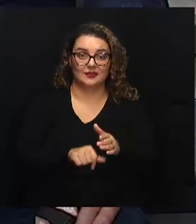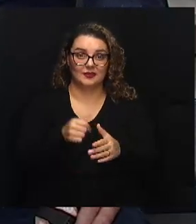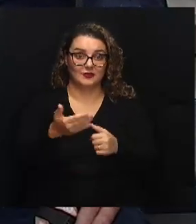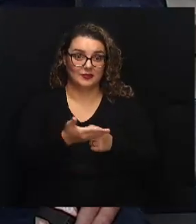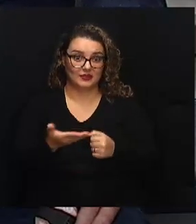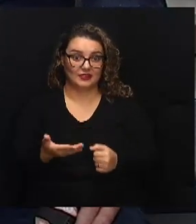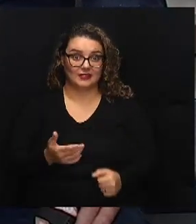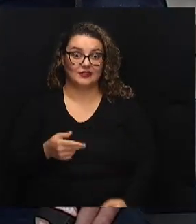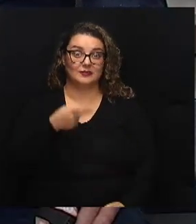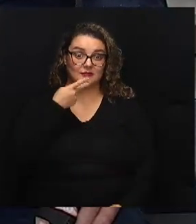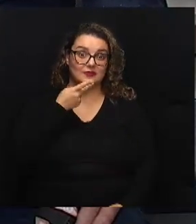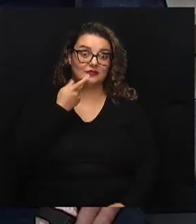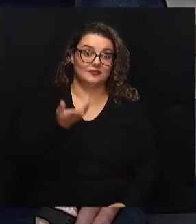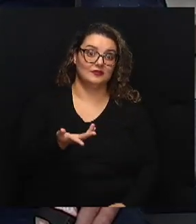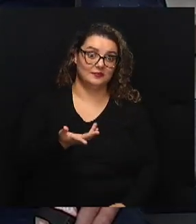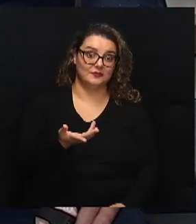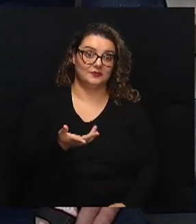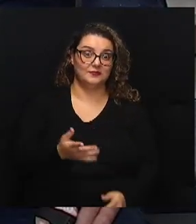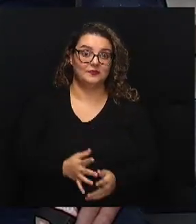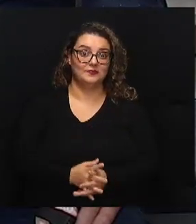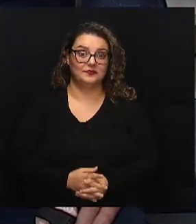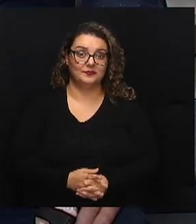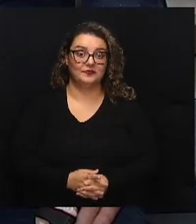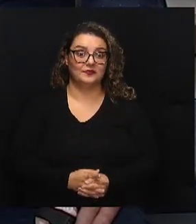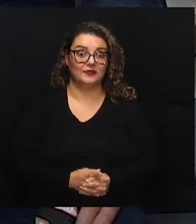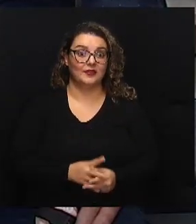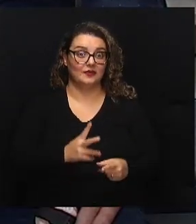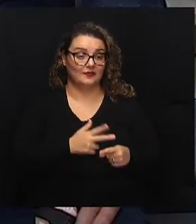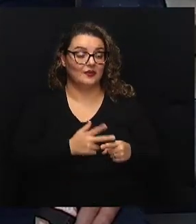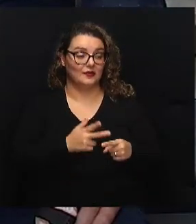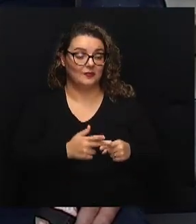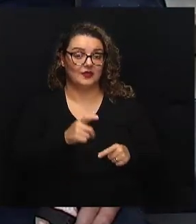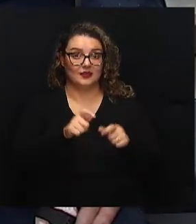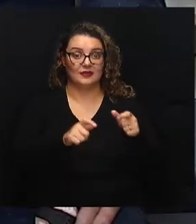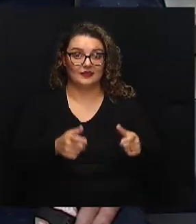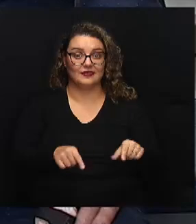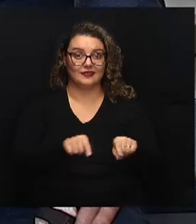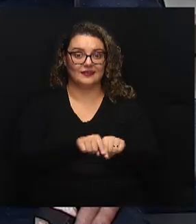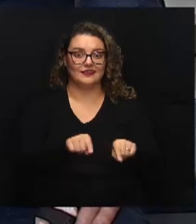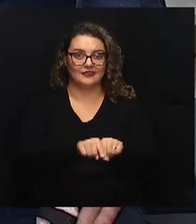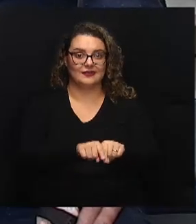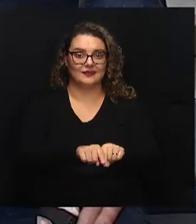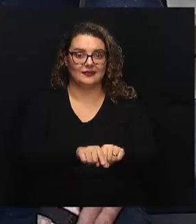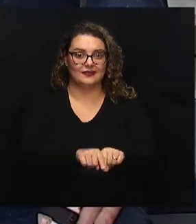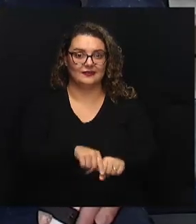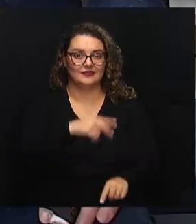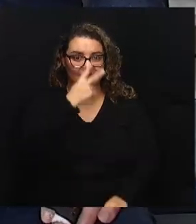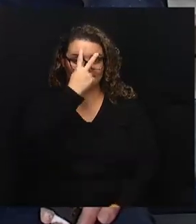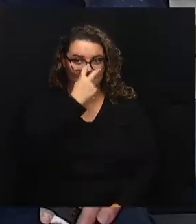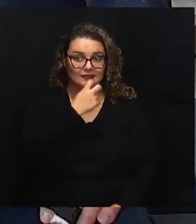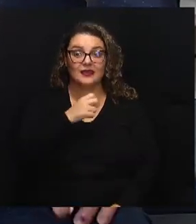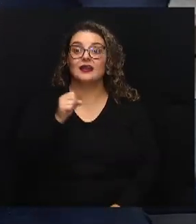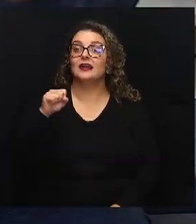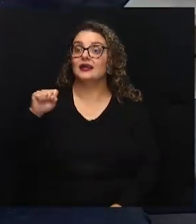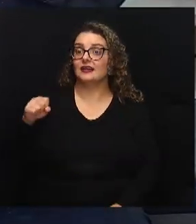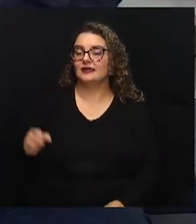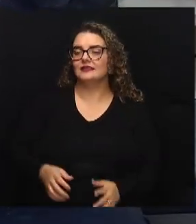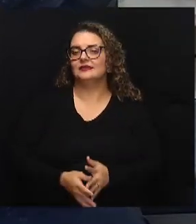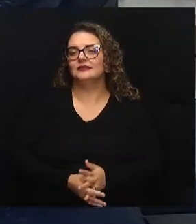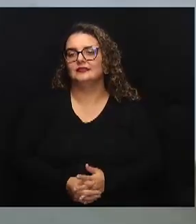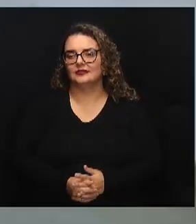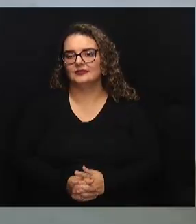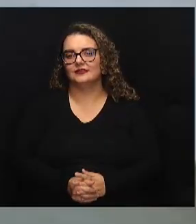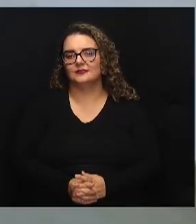bloco sem falar que você fez uma série também só para as pessoas, também para as pessoas que não enxergam, né? Ah, sim. Então, como eu disse,